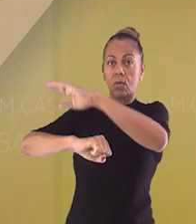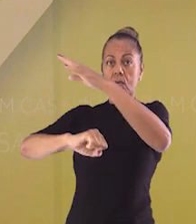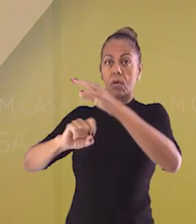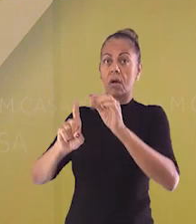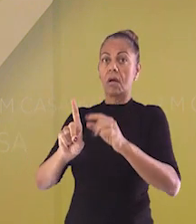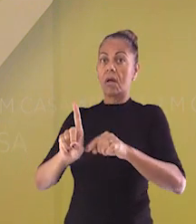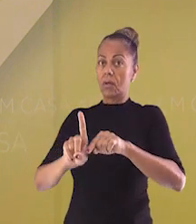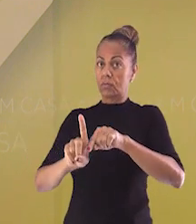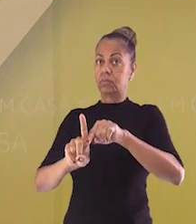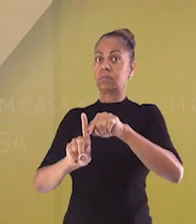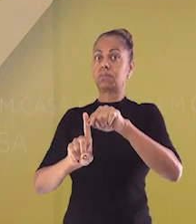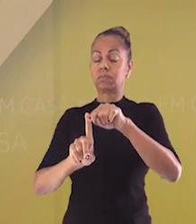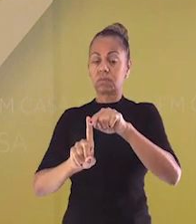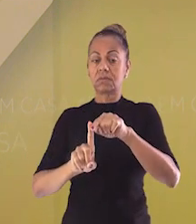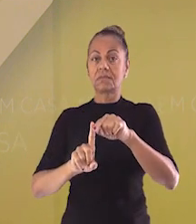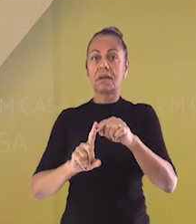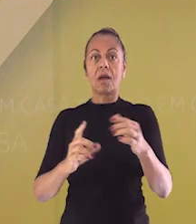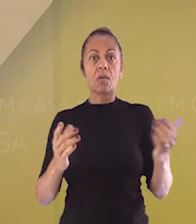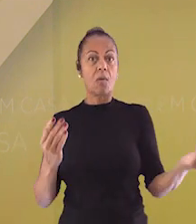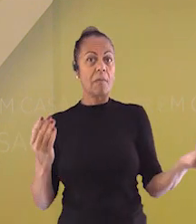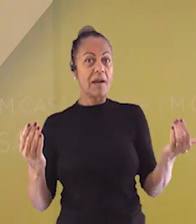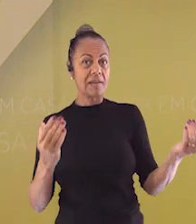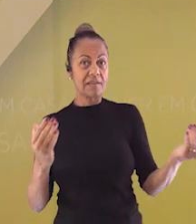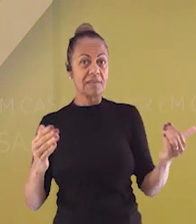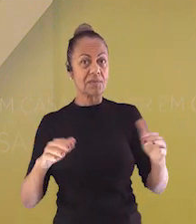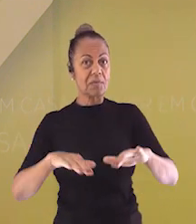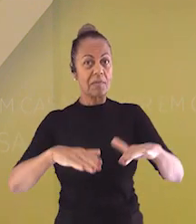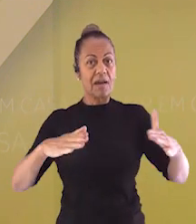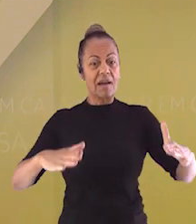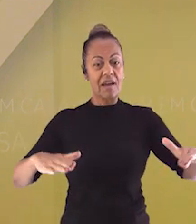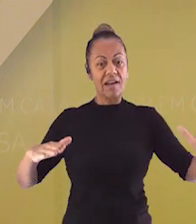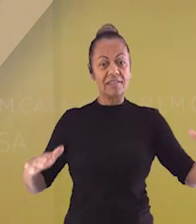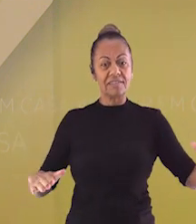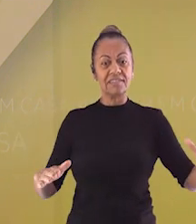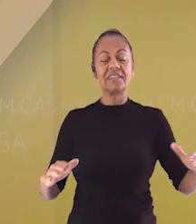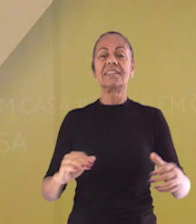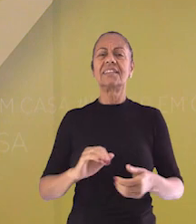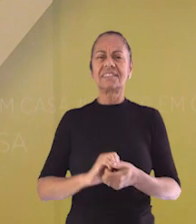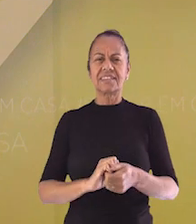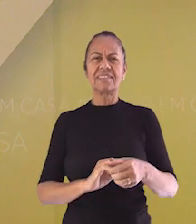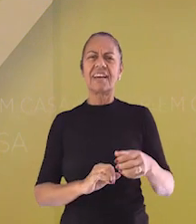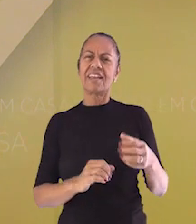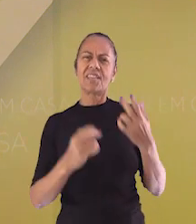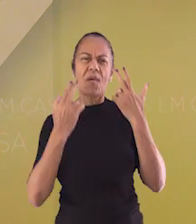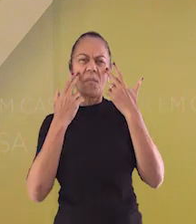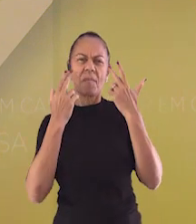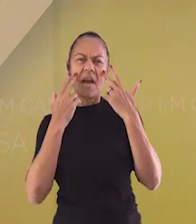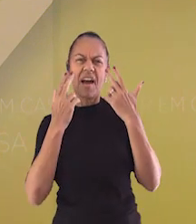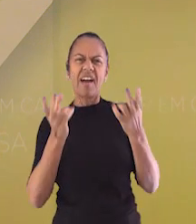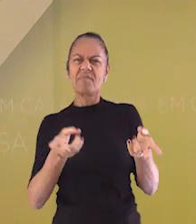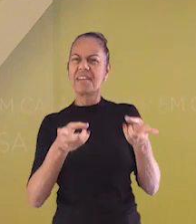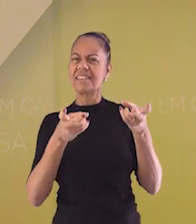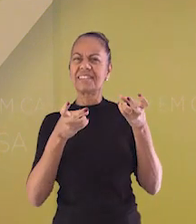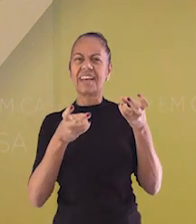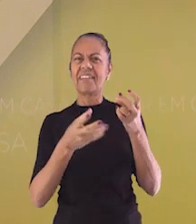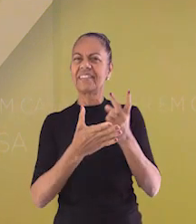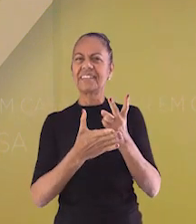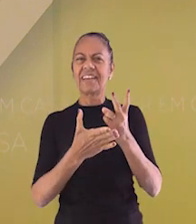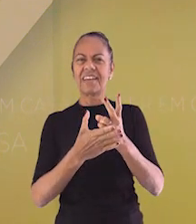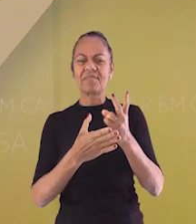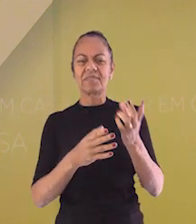altitude elevada em comparação ao nível do mar. É um tipo de relevo bem comum em muitas paisagens.